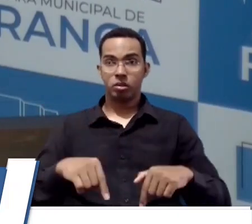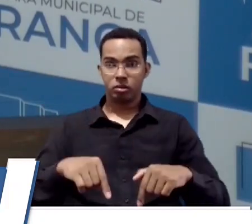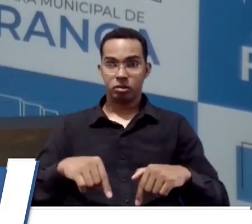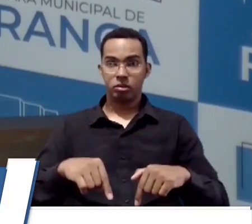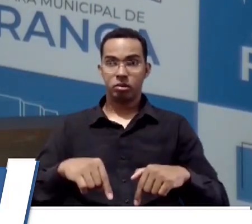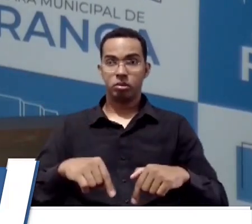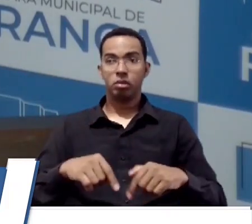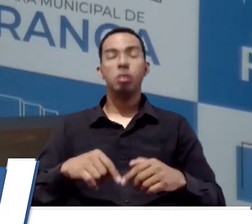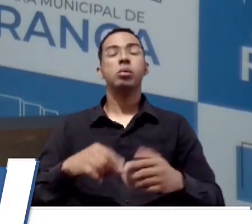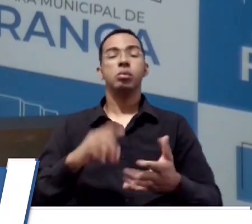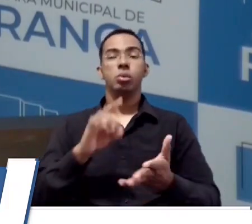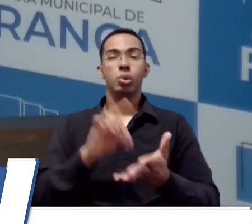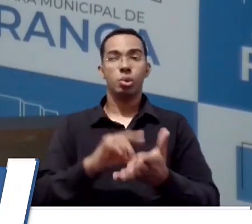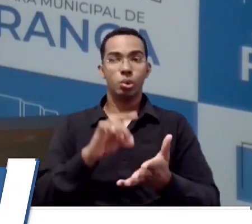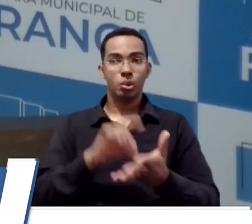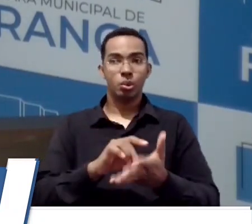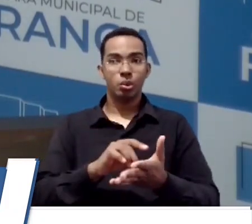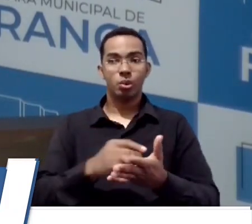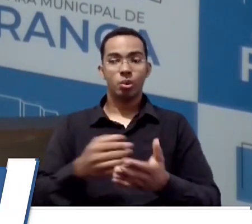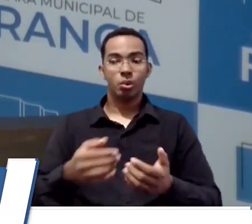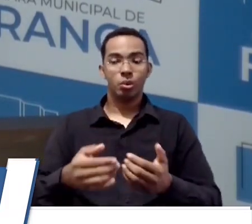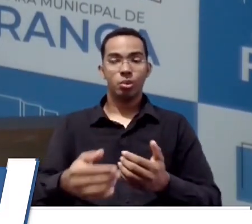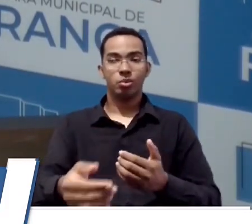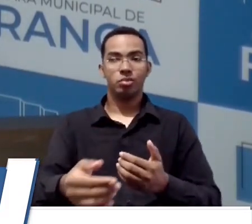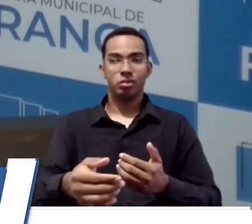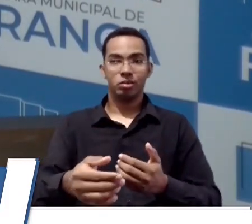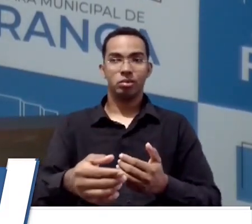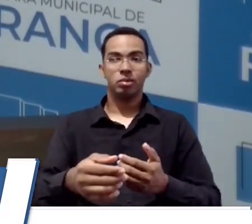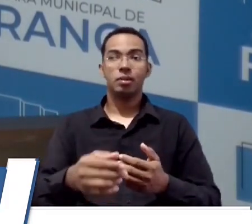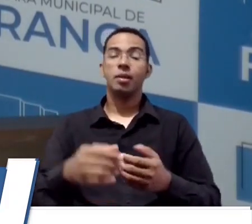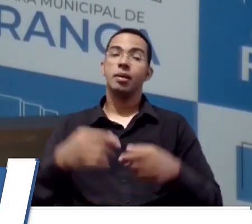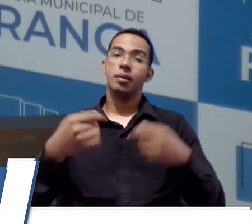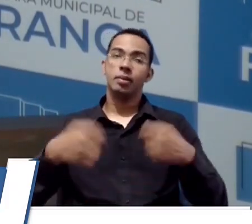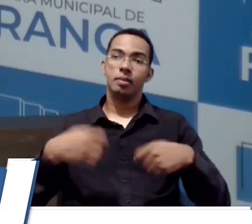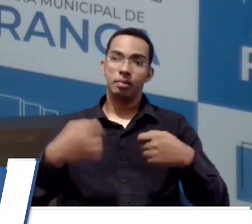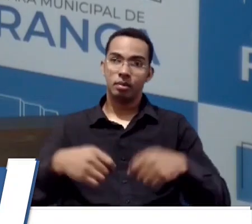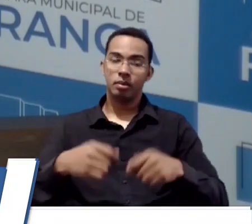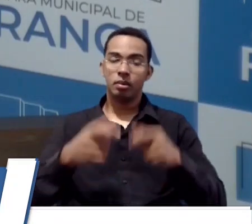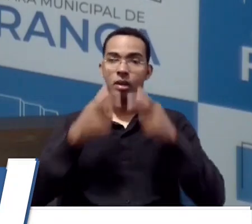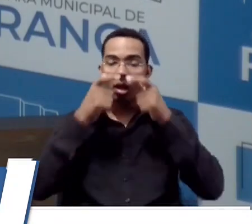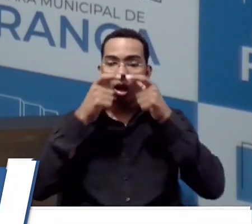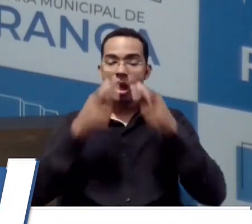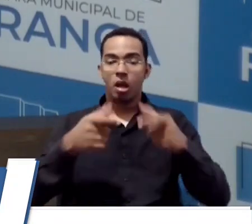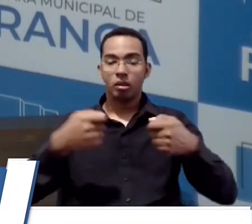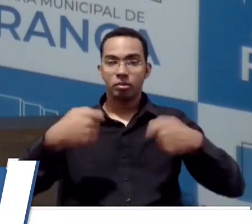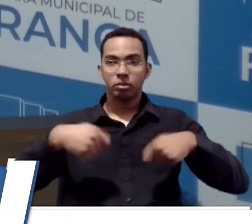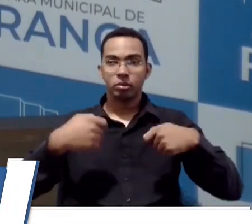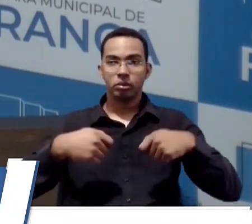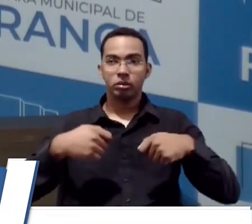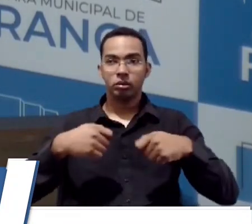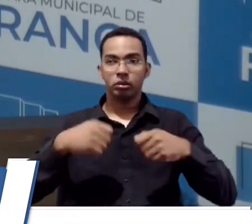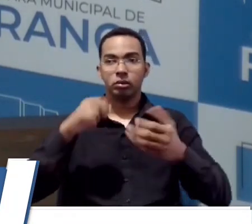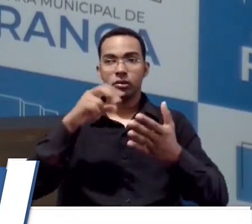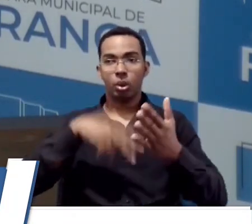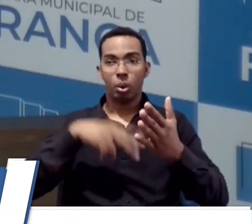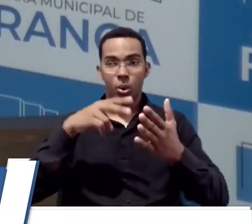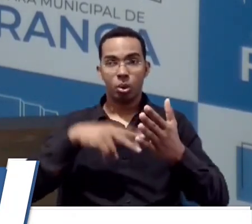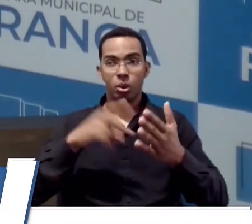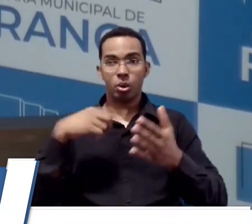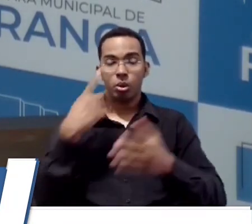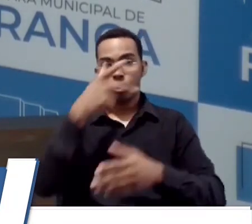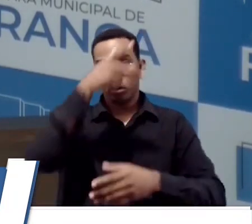vigentes e em vigor e que precisam ser observados e que, vou dizer, o nosso